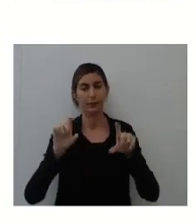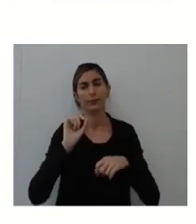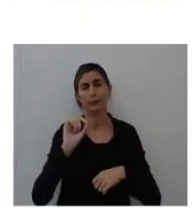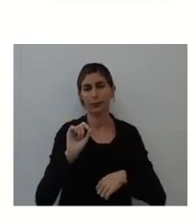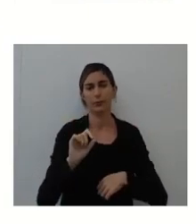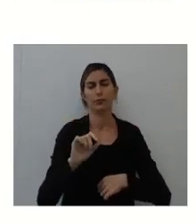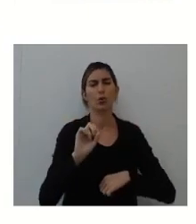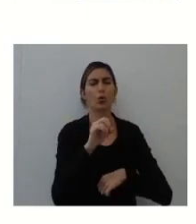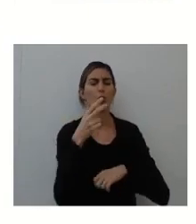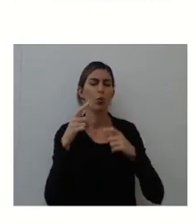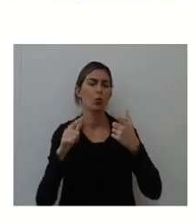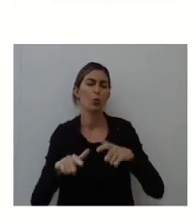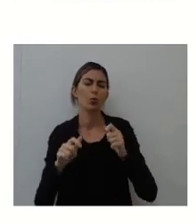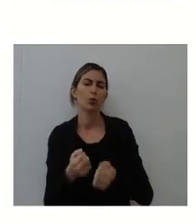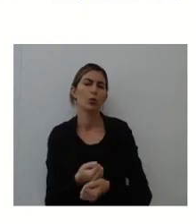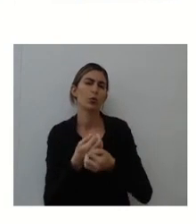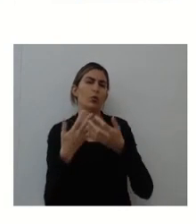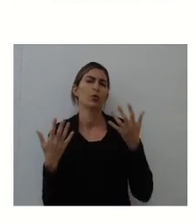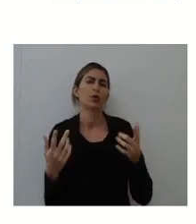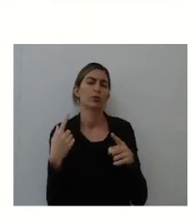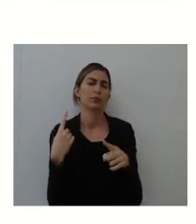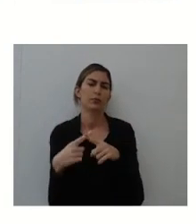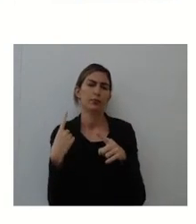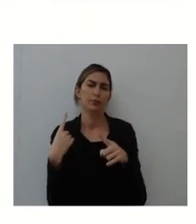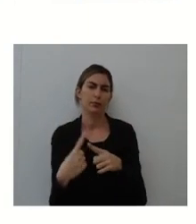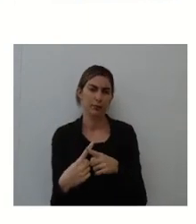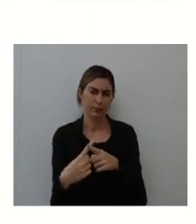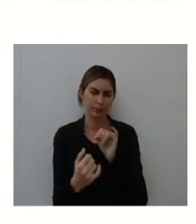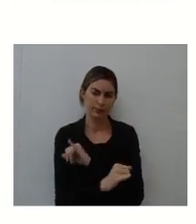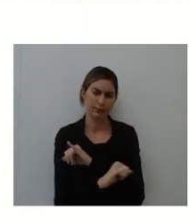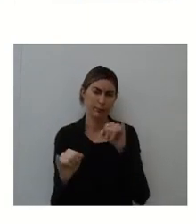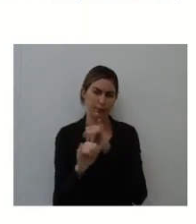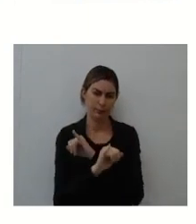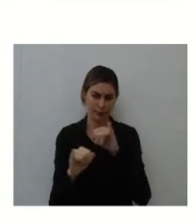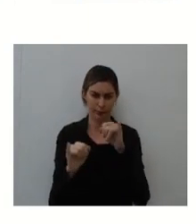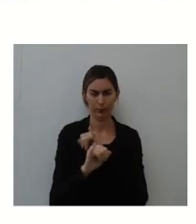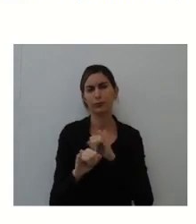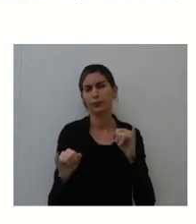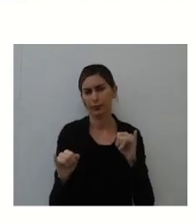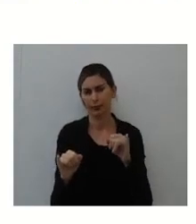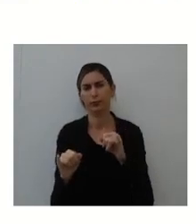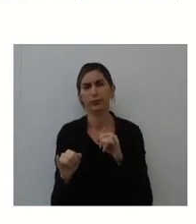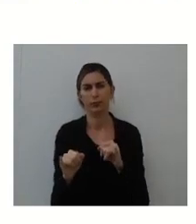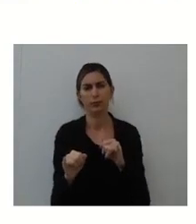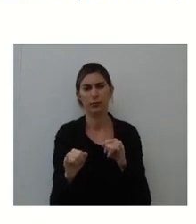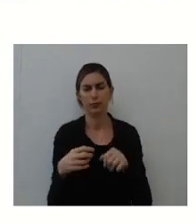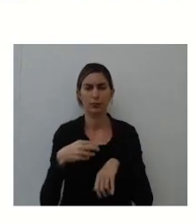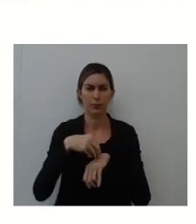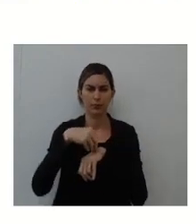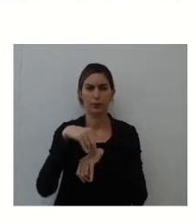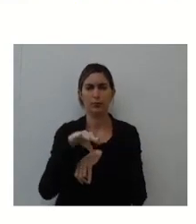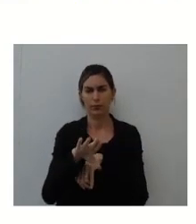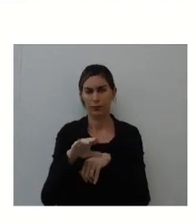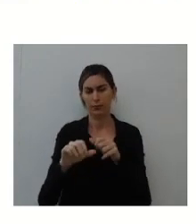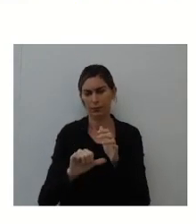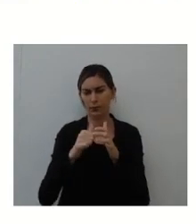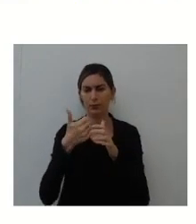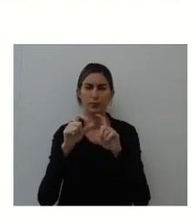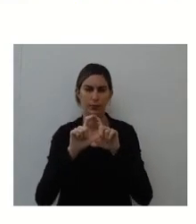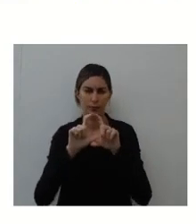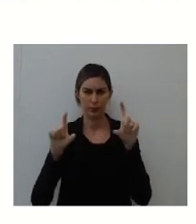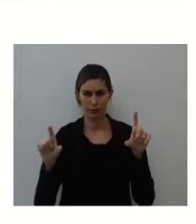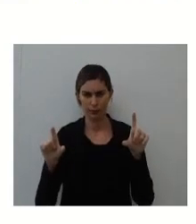seja, onde, quando, porquê são as informações que devem ser dispostas aí no primeiro